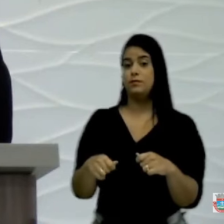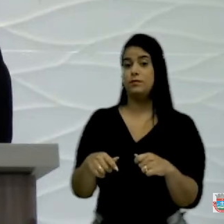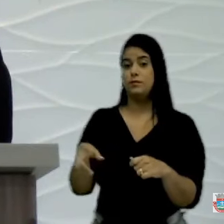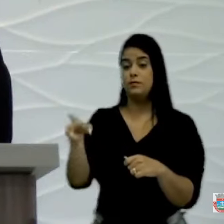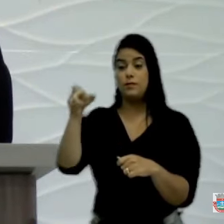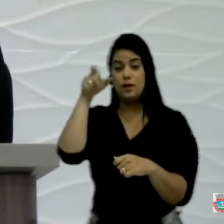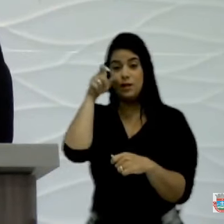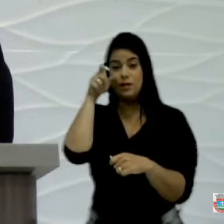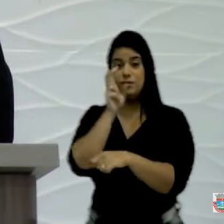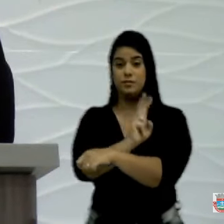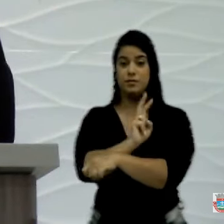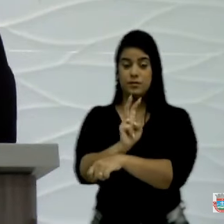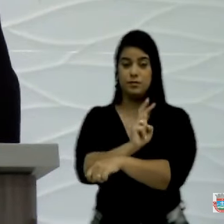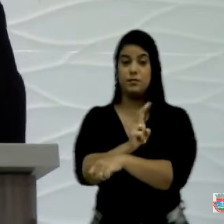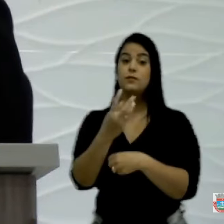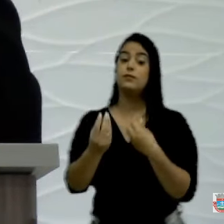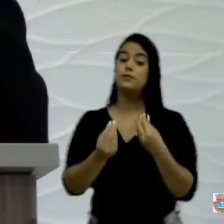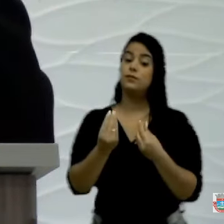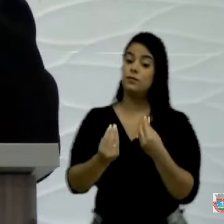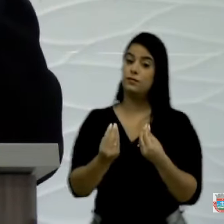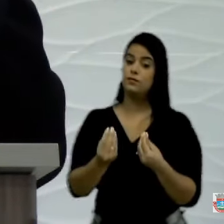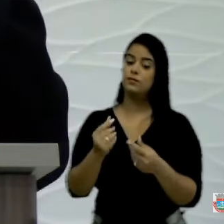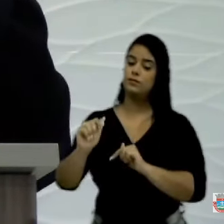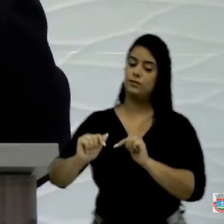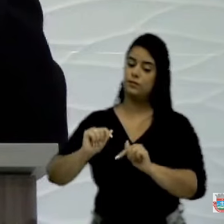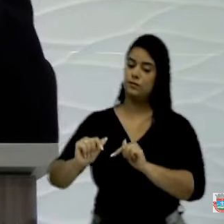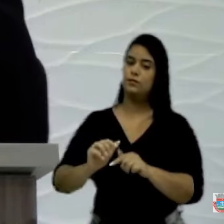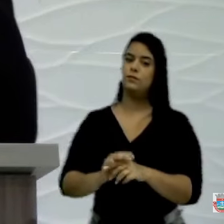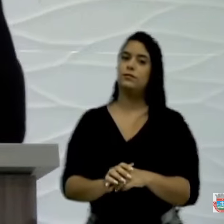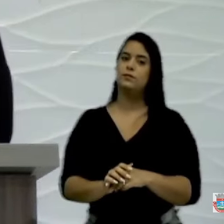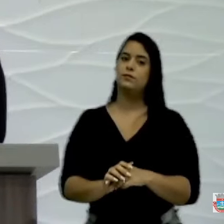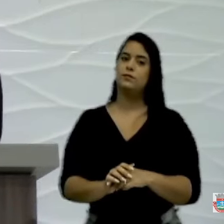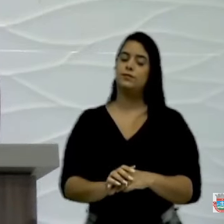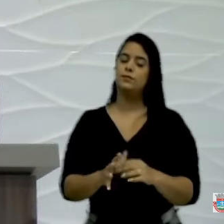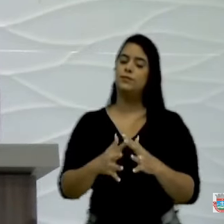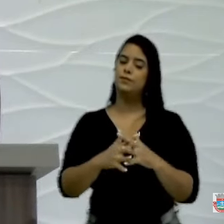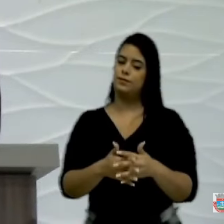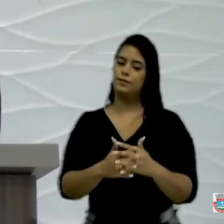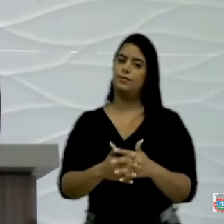fica? Diga a mim como é que fica? Fica todo desmantelado.